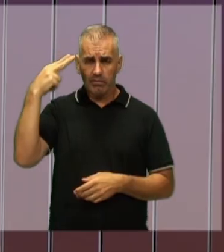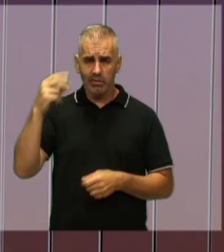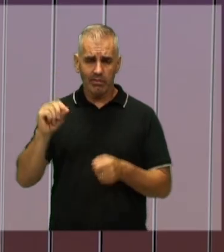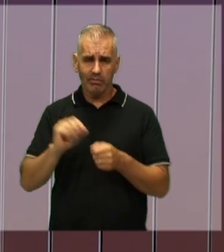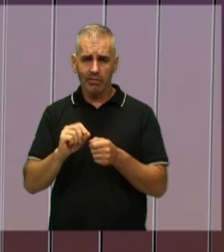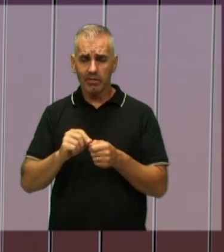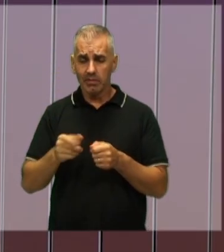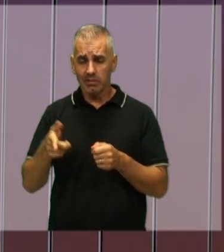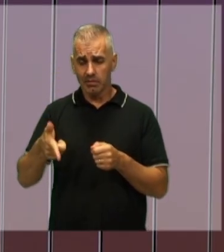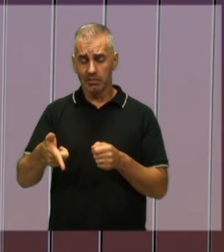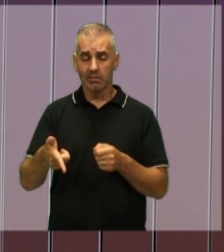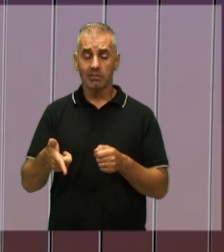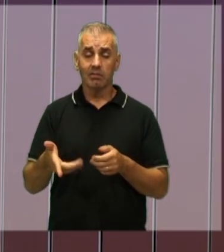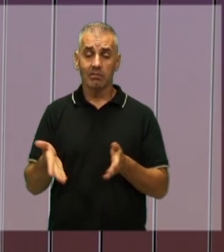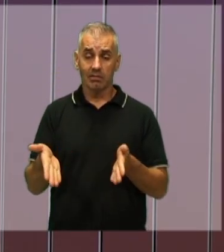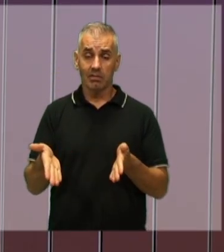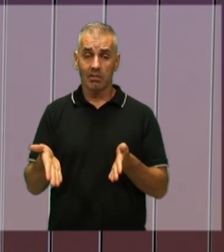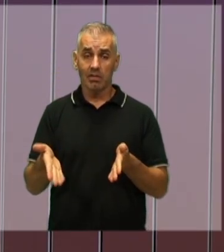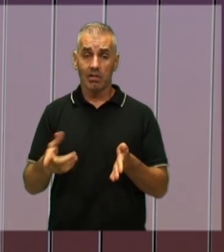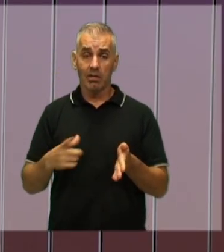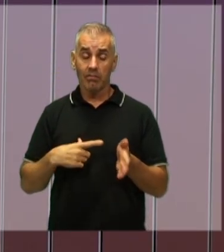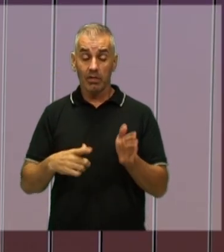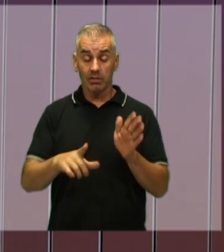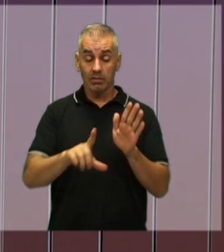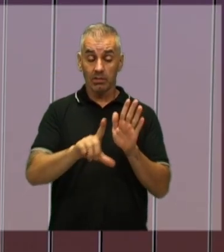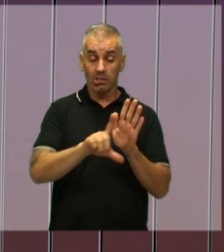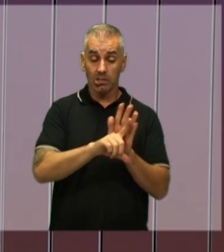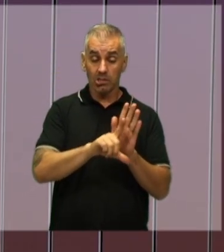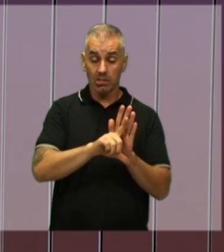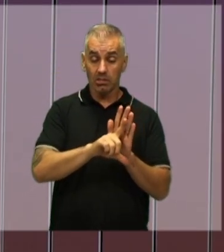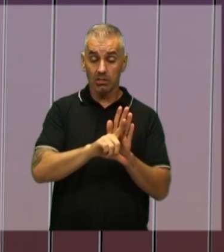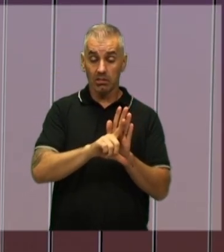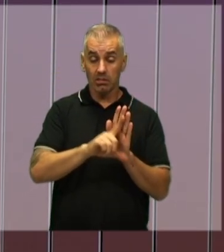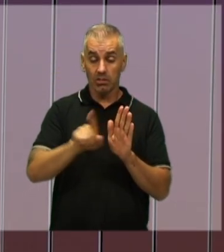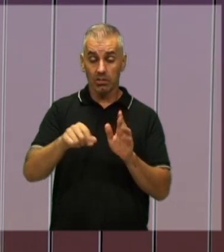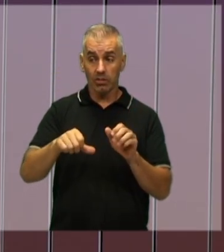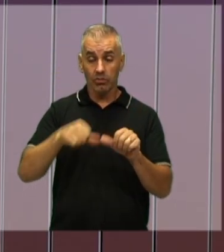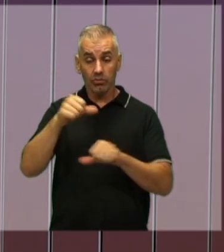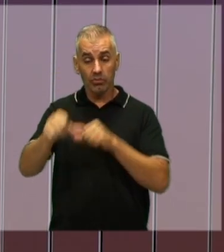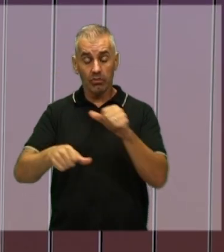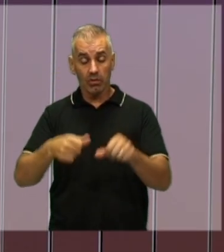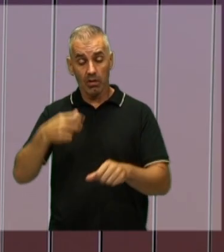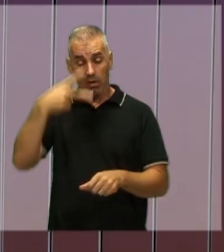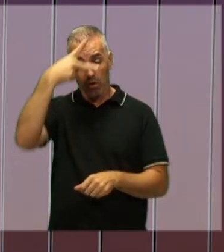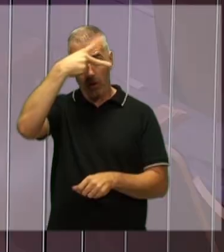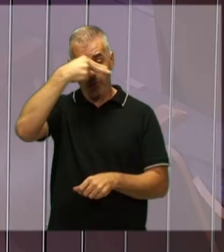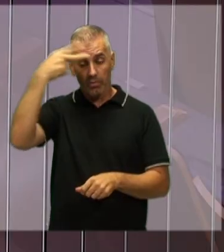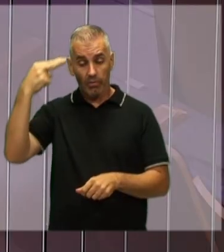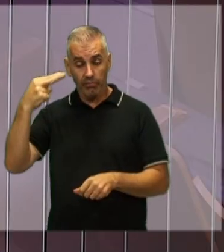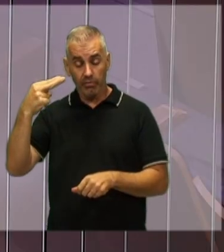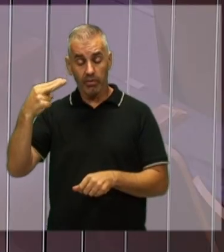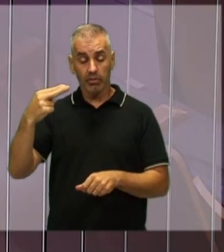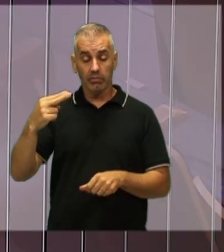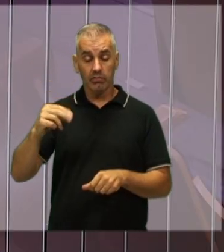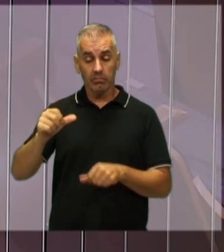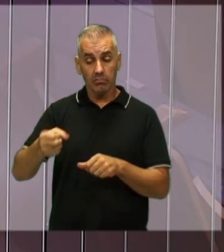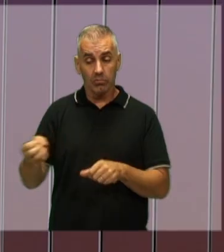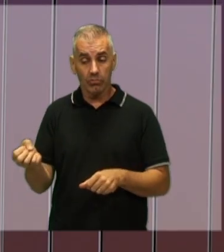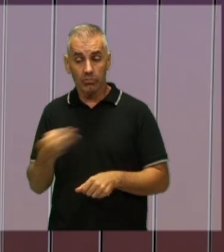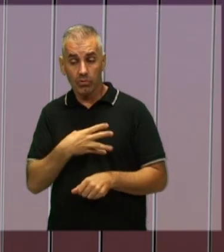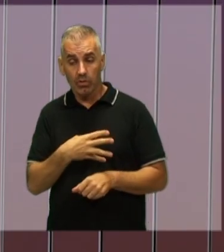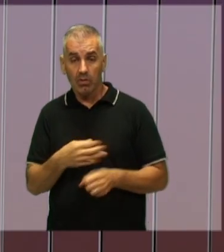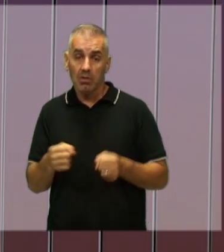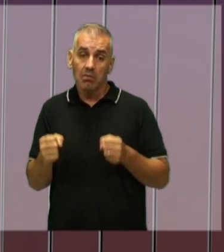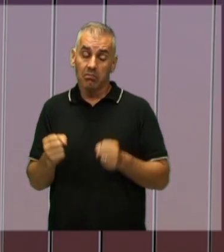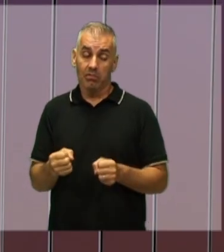prefeito tem essa consciência, mas depois que esse prefeito sair, que vier outro, então ele poderia ter a hipótese dele querer